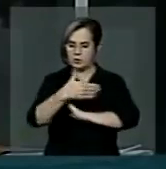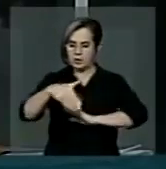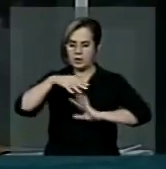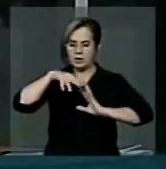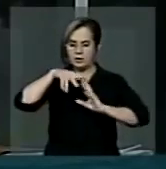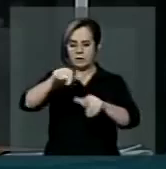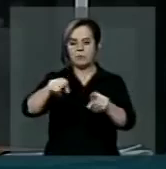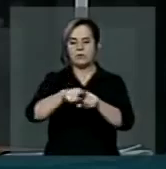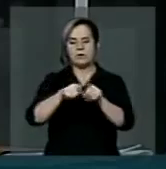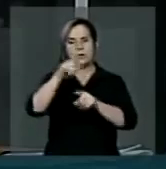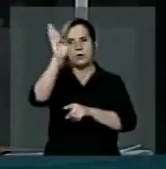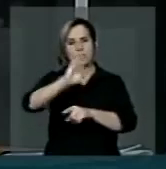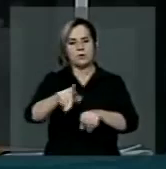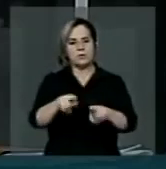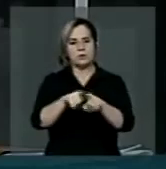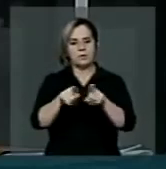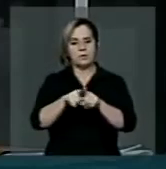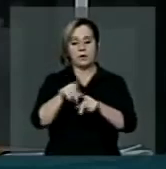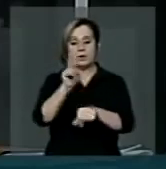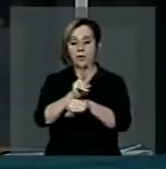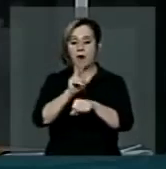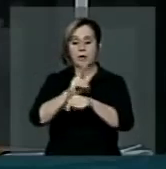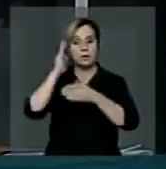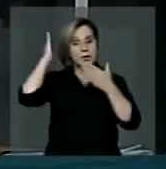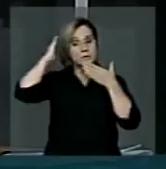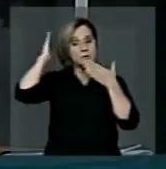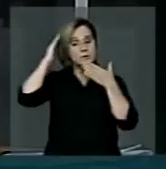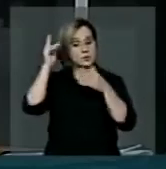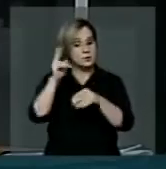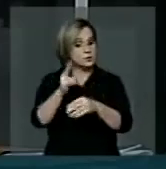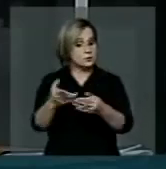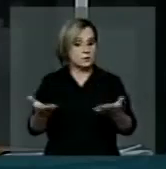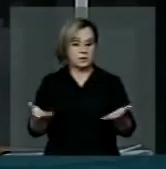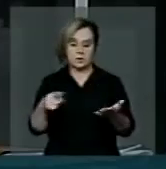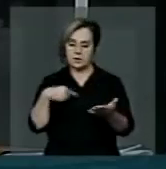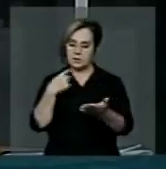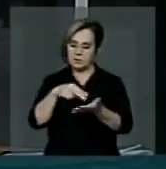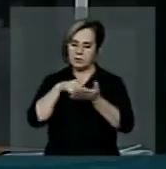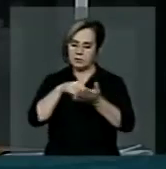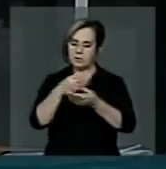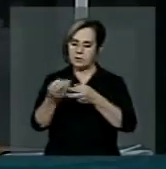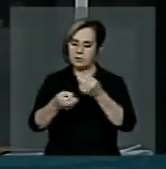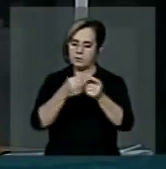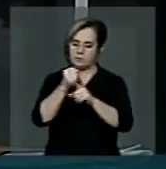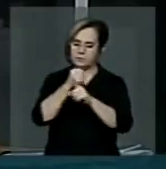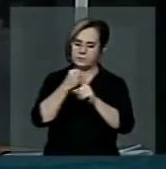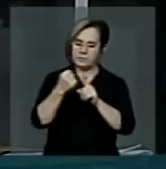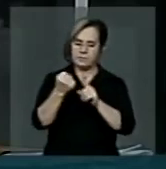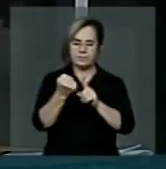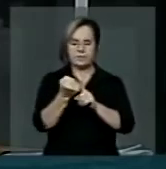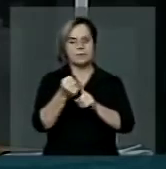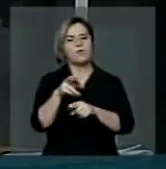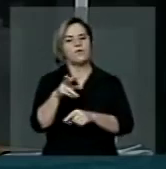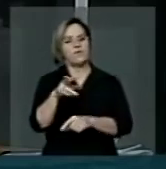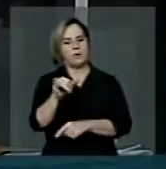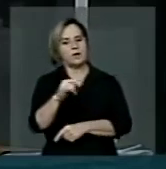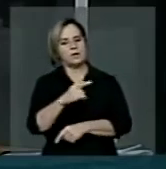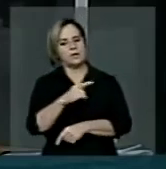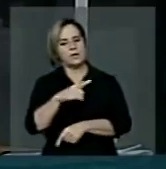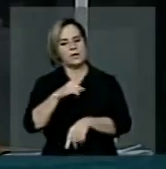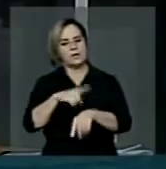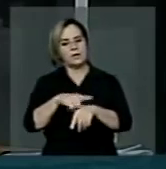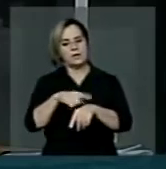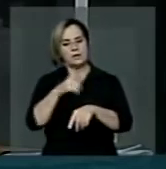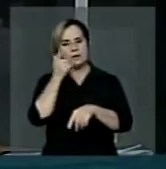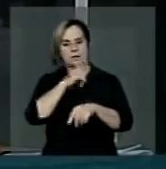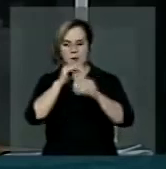brasileiros, sob a guarda dos povos indígenas. Nossa consolidação como sociedade se dará quando